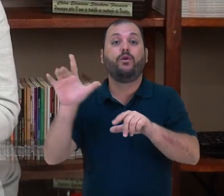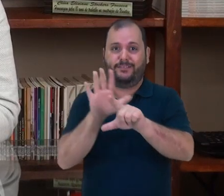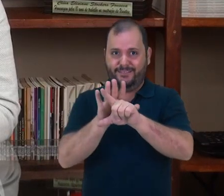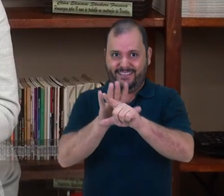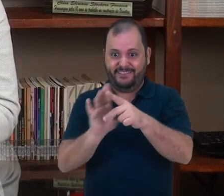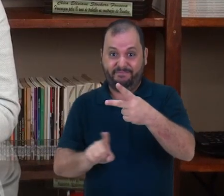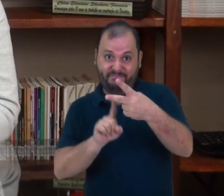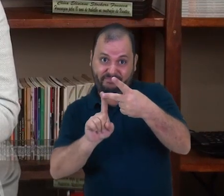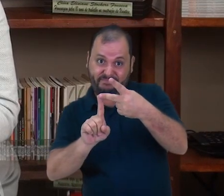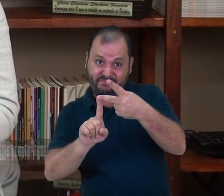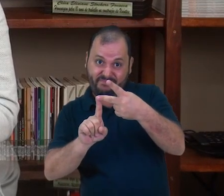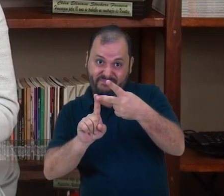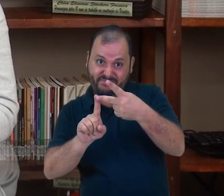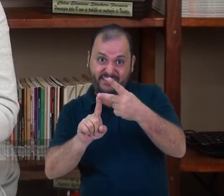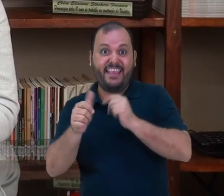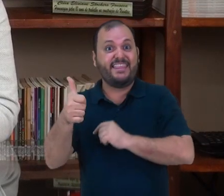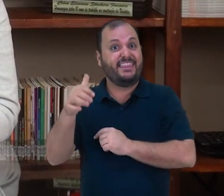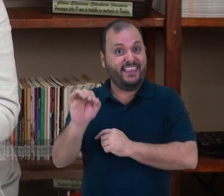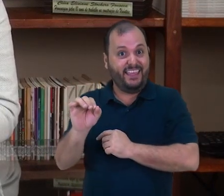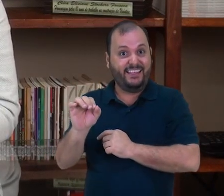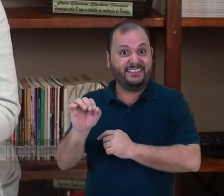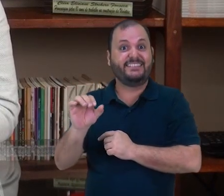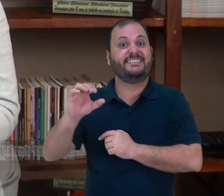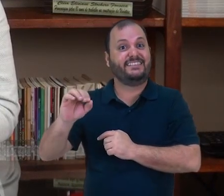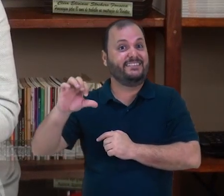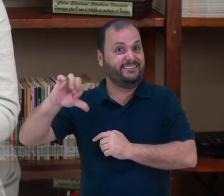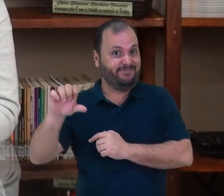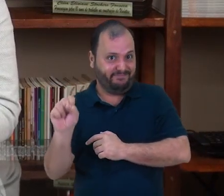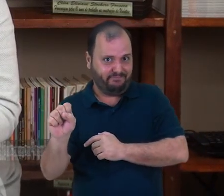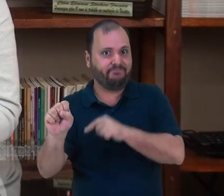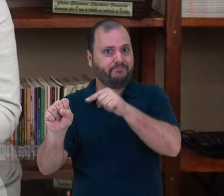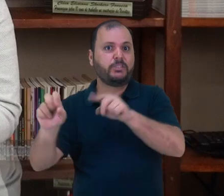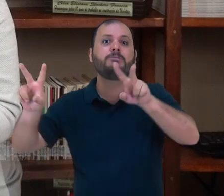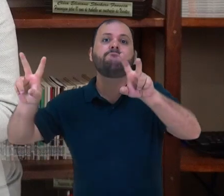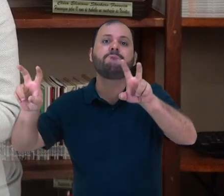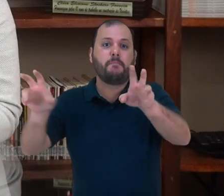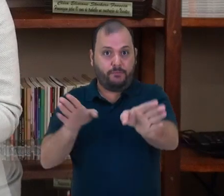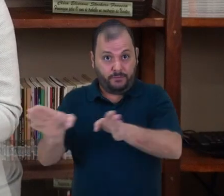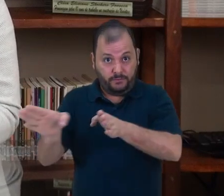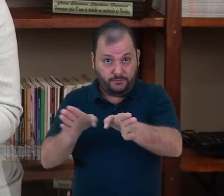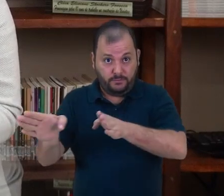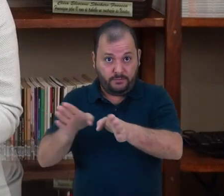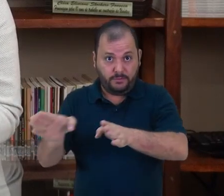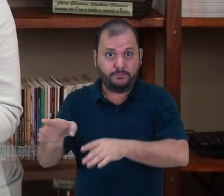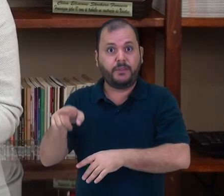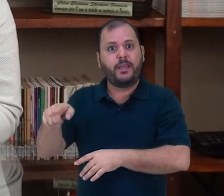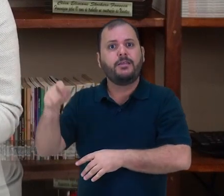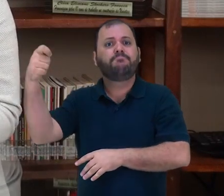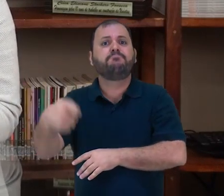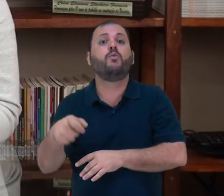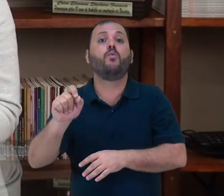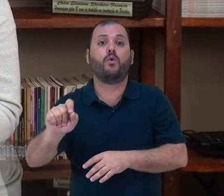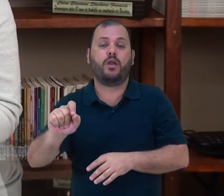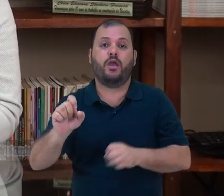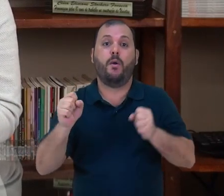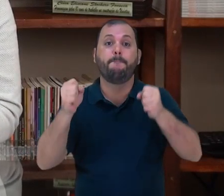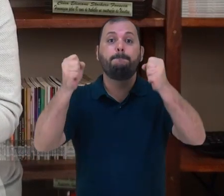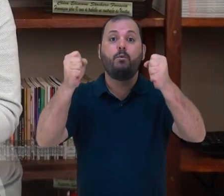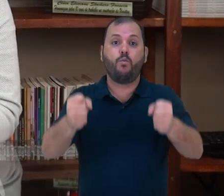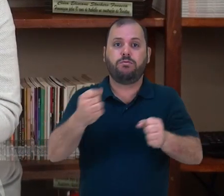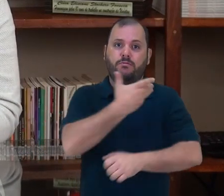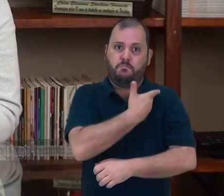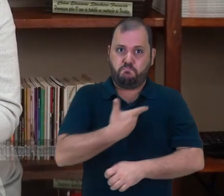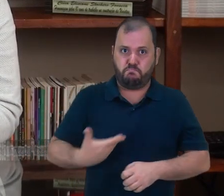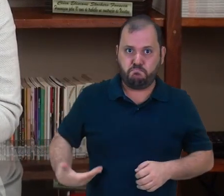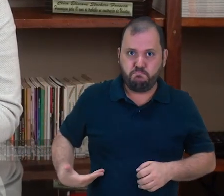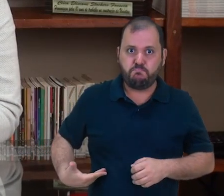que trata da acessibilidade no seu artigo 18, diz que o poder público implementaria a